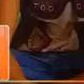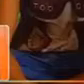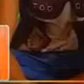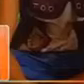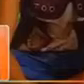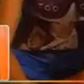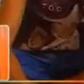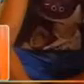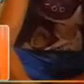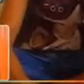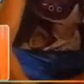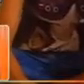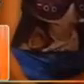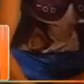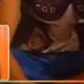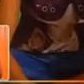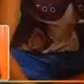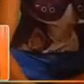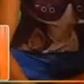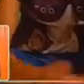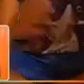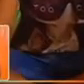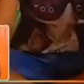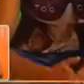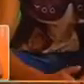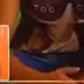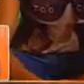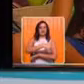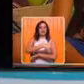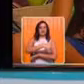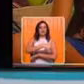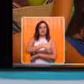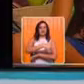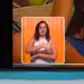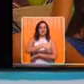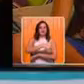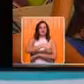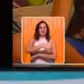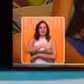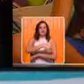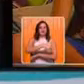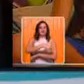Eu gosto muito de andar na rua com os meus amigos